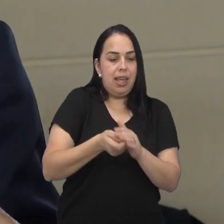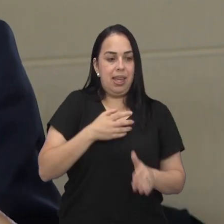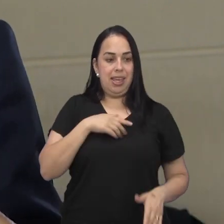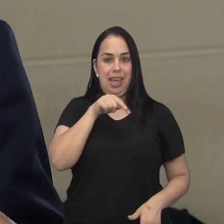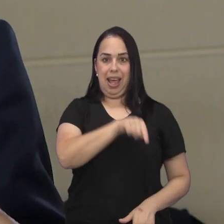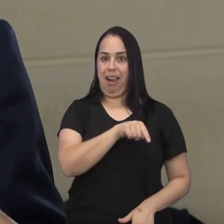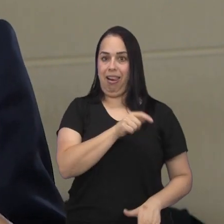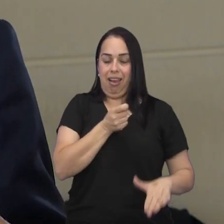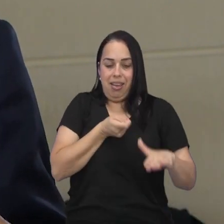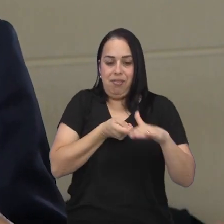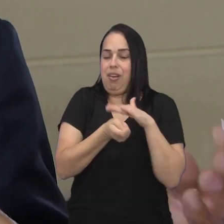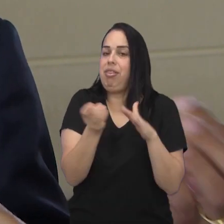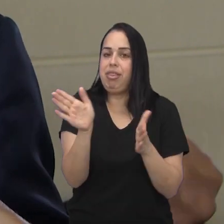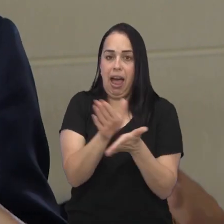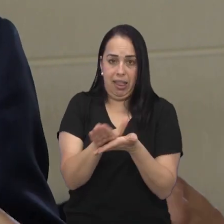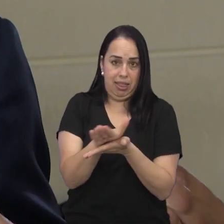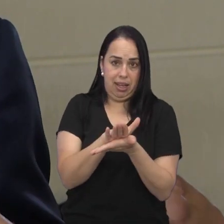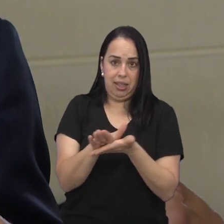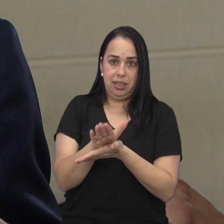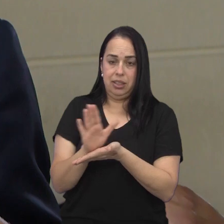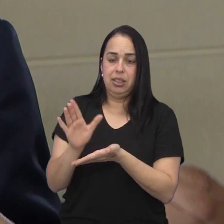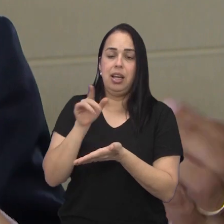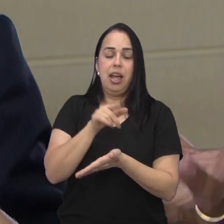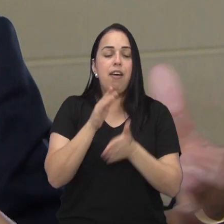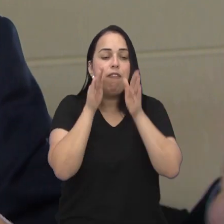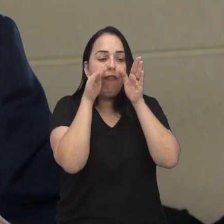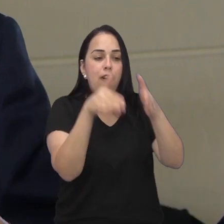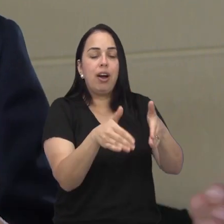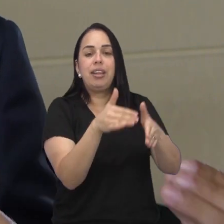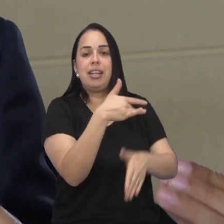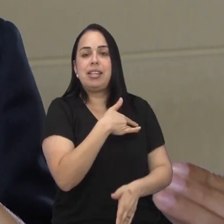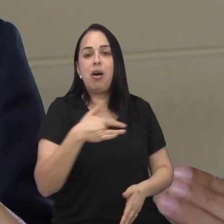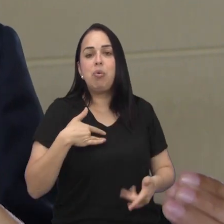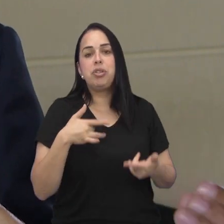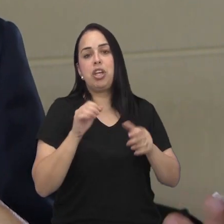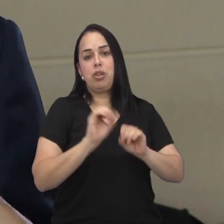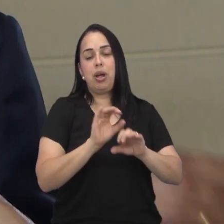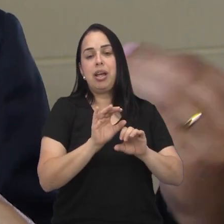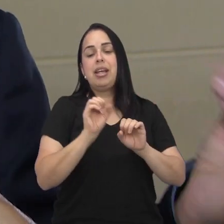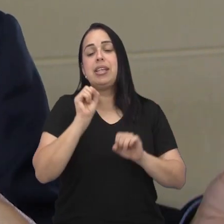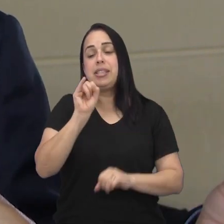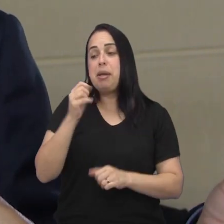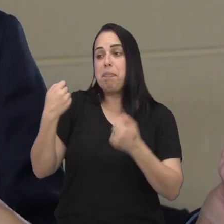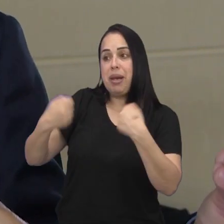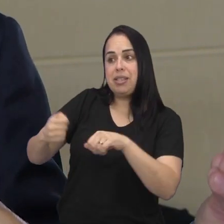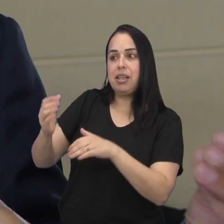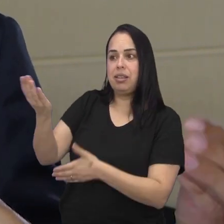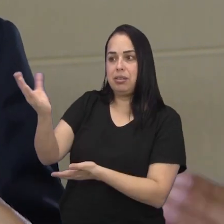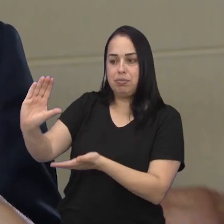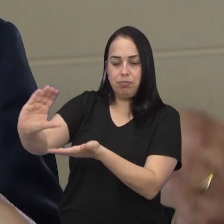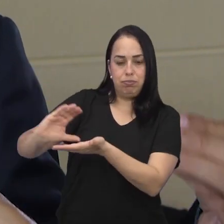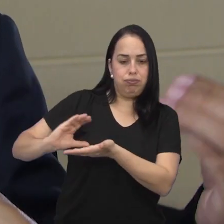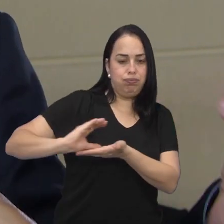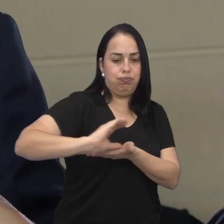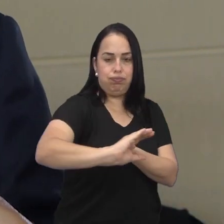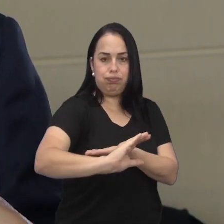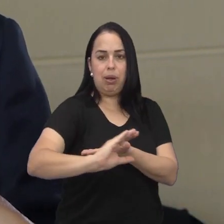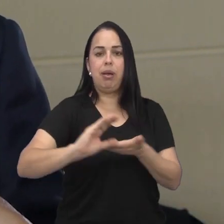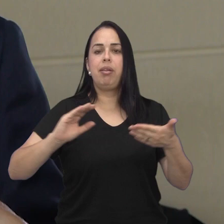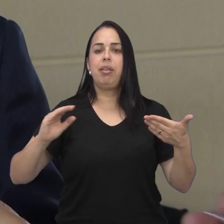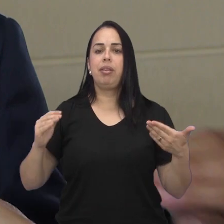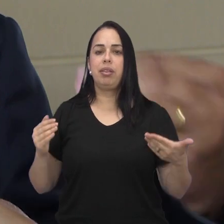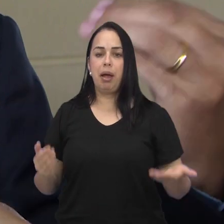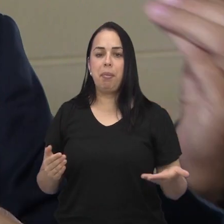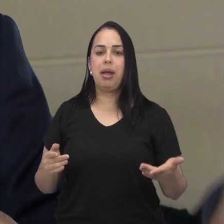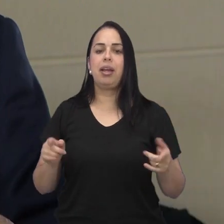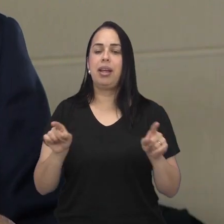colocar nenhum investimento público, reservando dinheiro público para saúde, educação, por exemplo, mas, quando necessário, não é